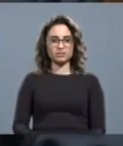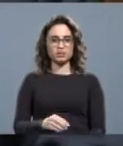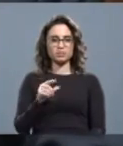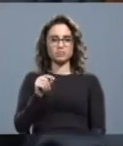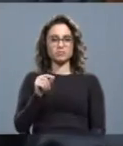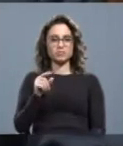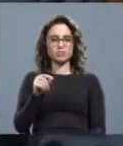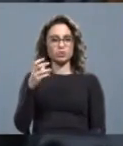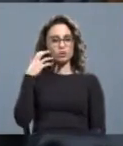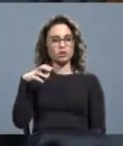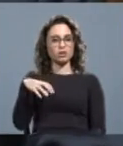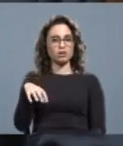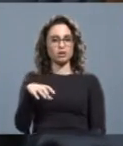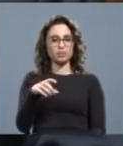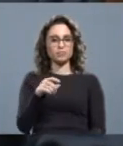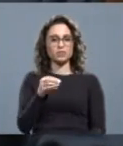meu.